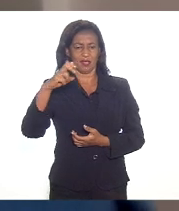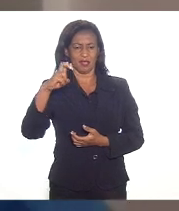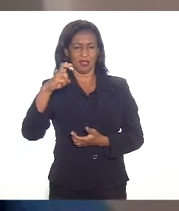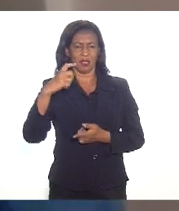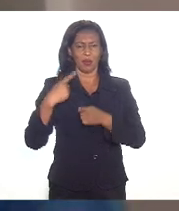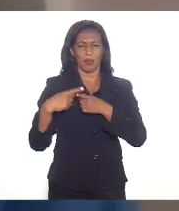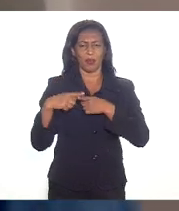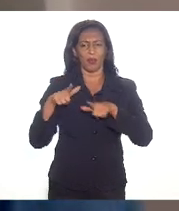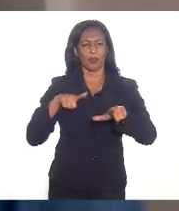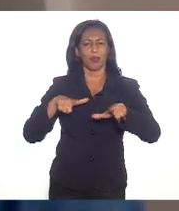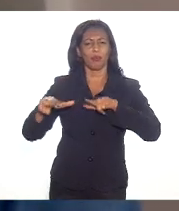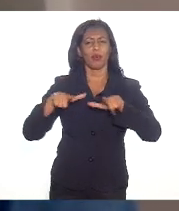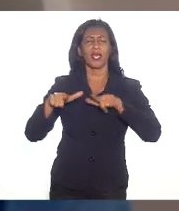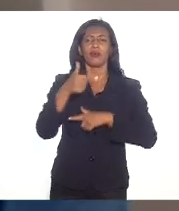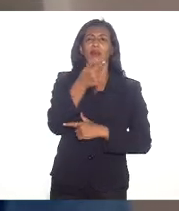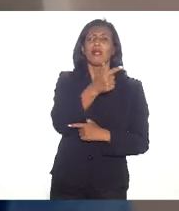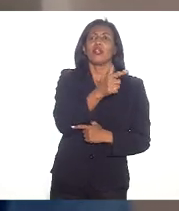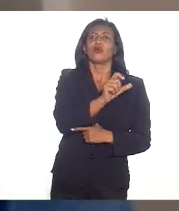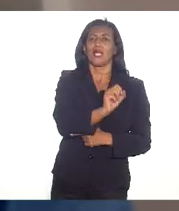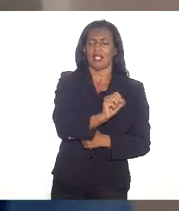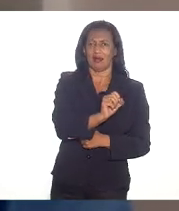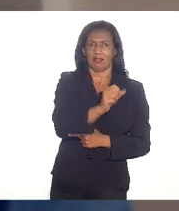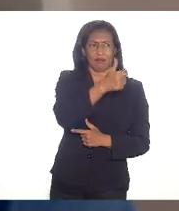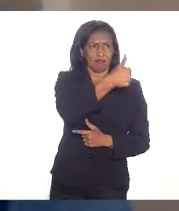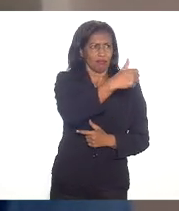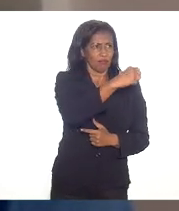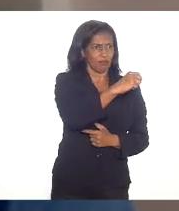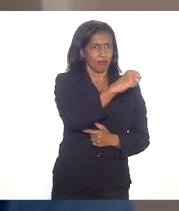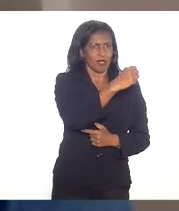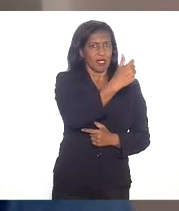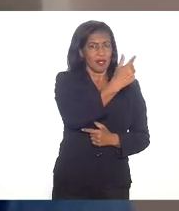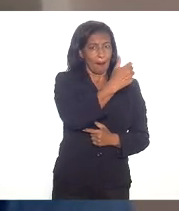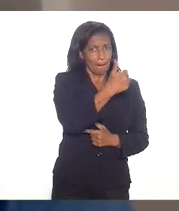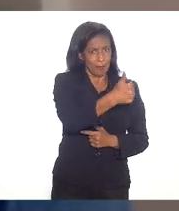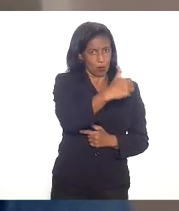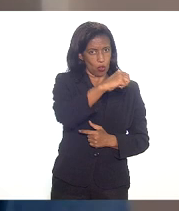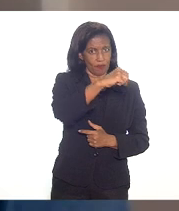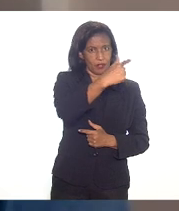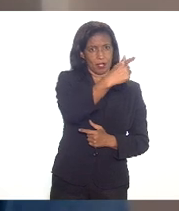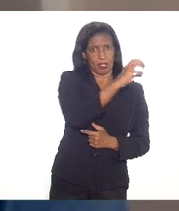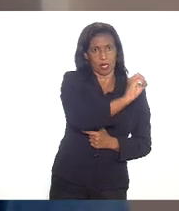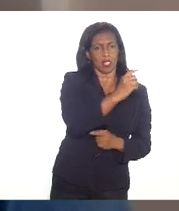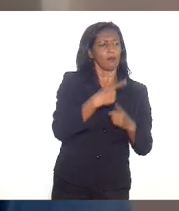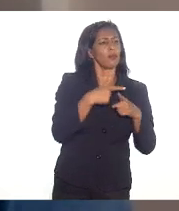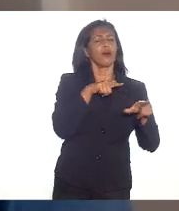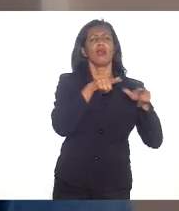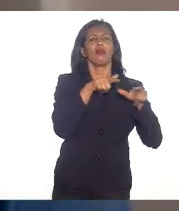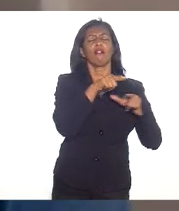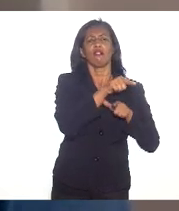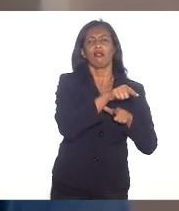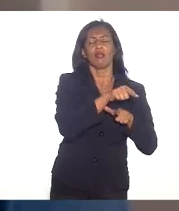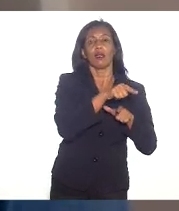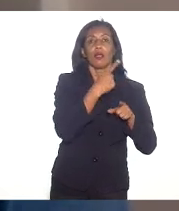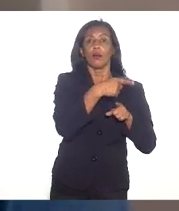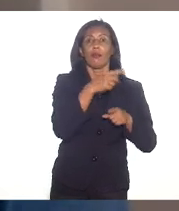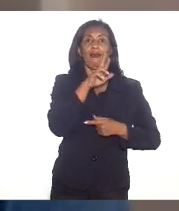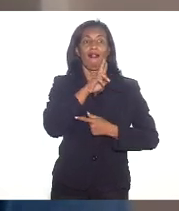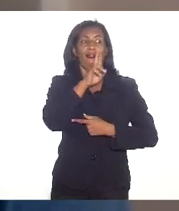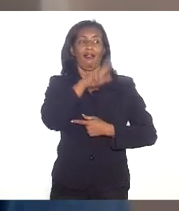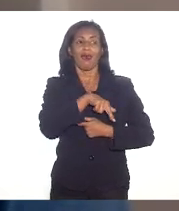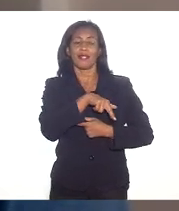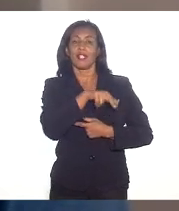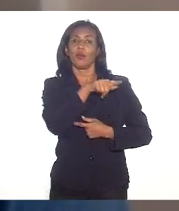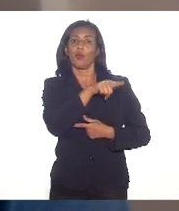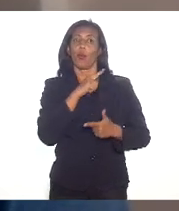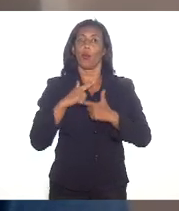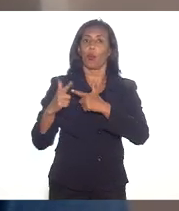porque eu trabalho aí com 70? Porque eu acho que uma das razões dessa crise do